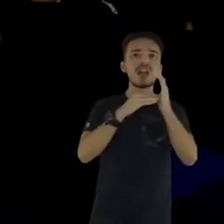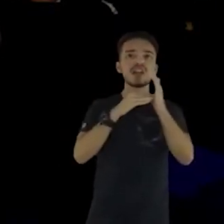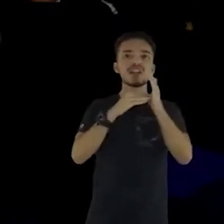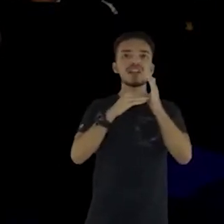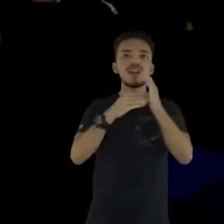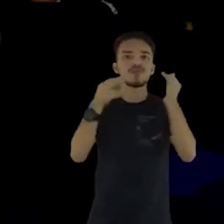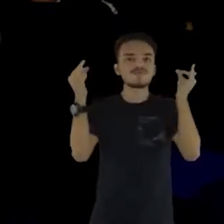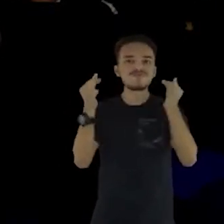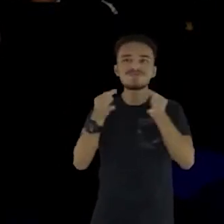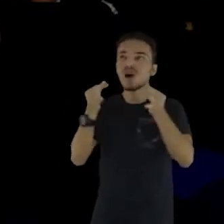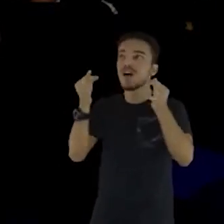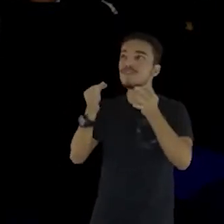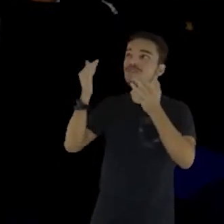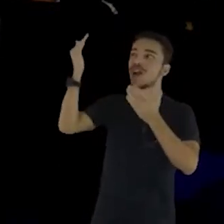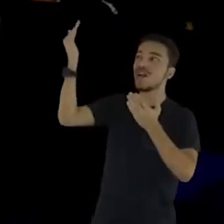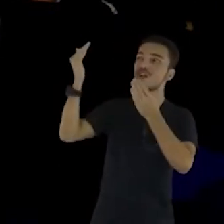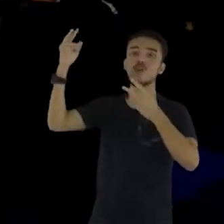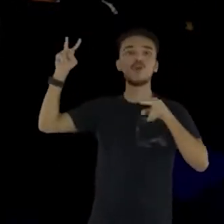de Cristo.